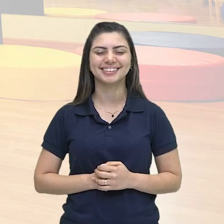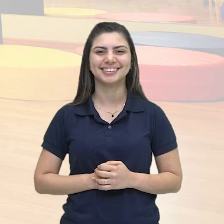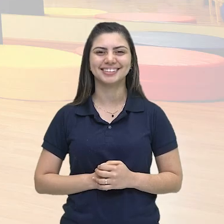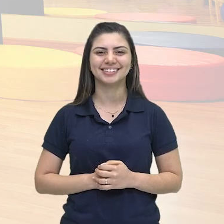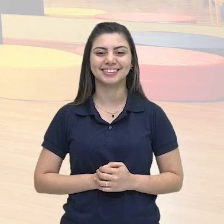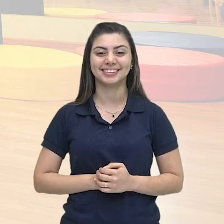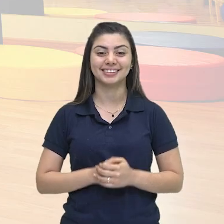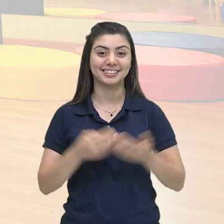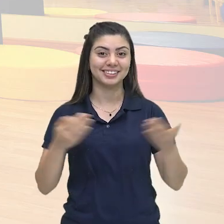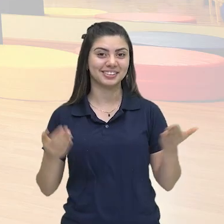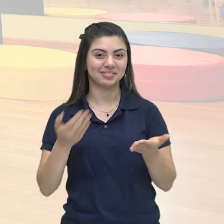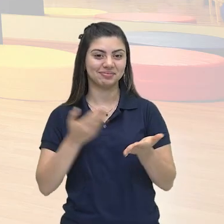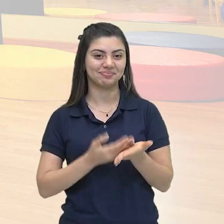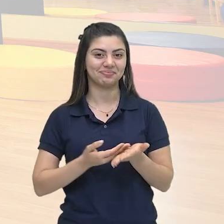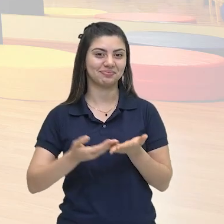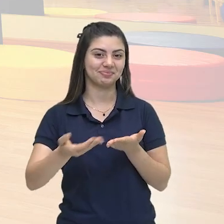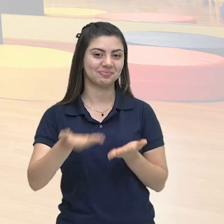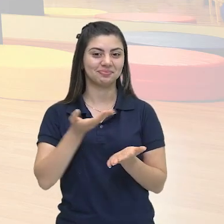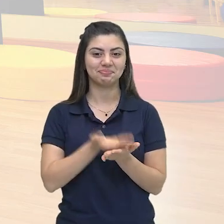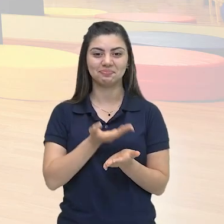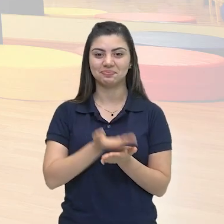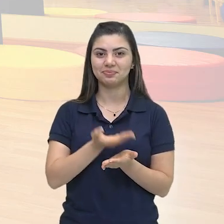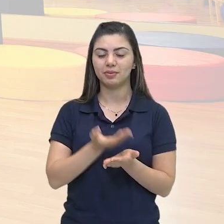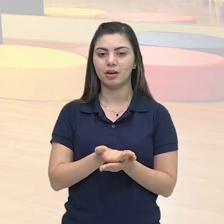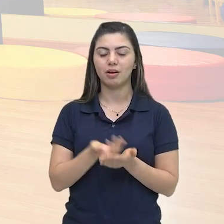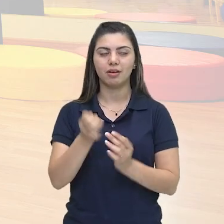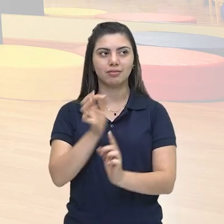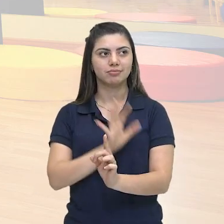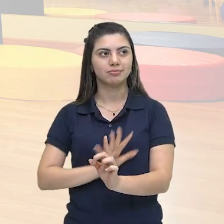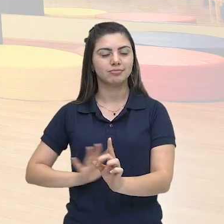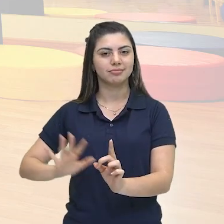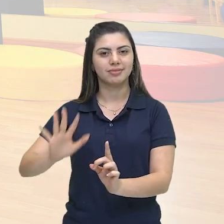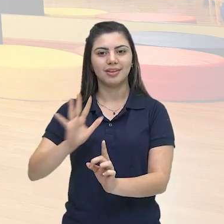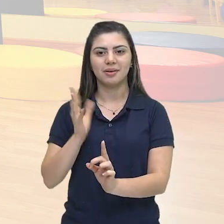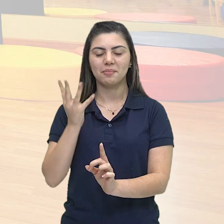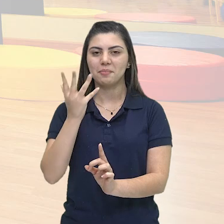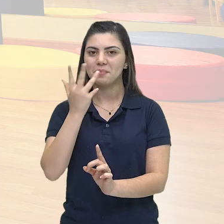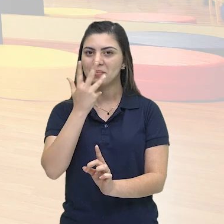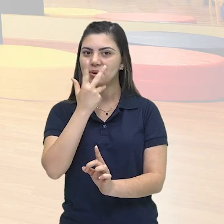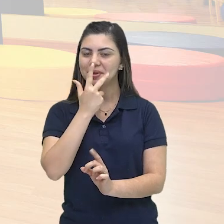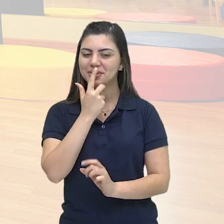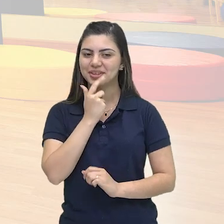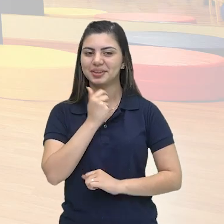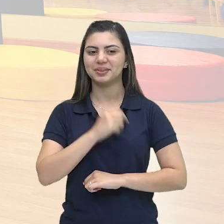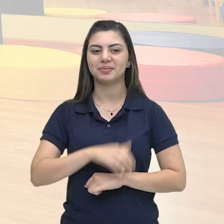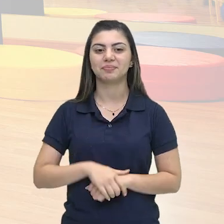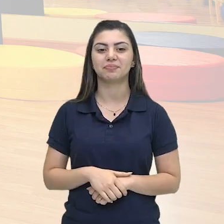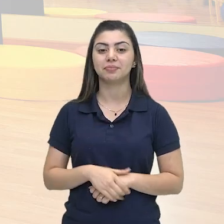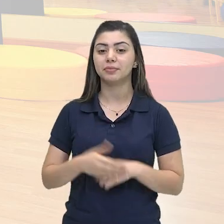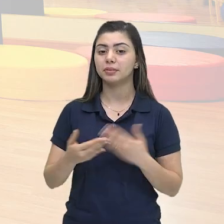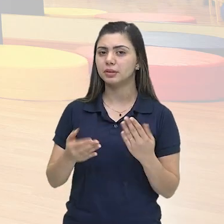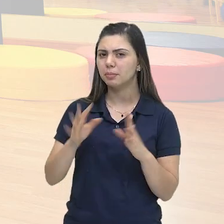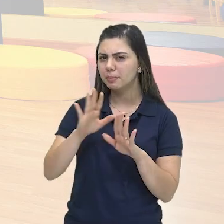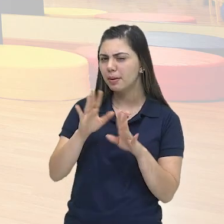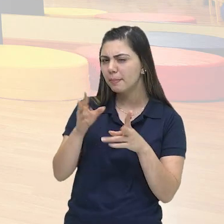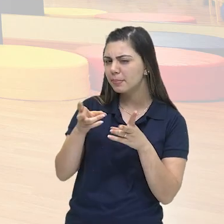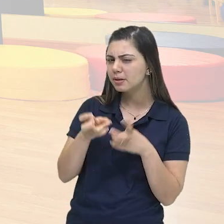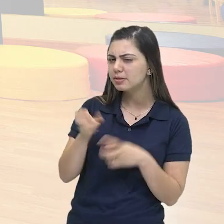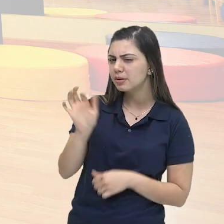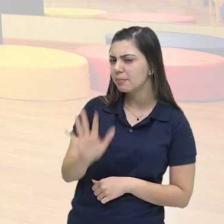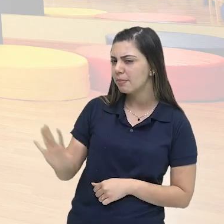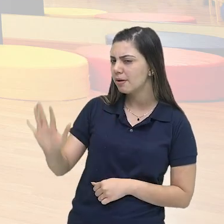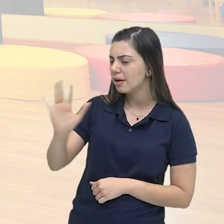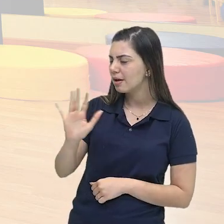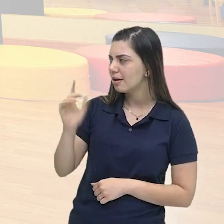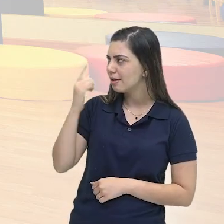Muito bem, vamos iniciando aqui nossa aula nesse cenário incrível e eu já peço que vocês observem